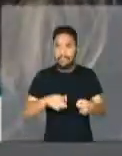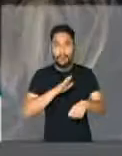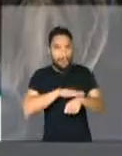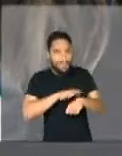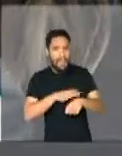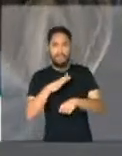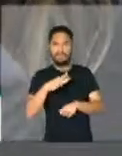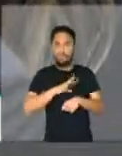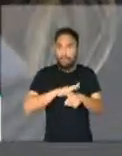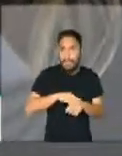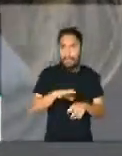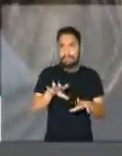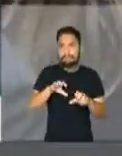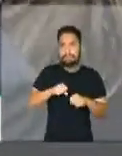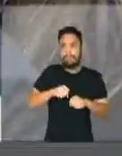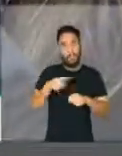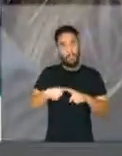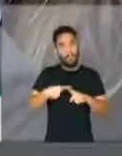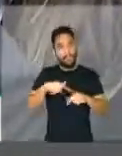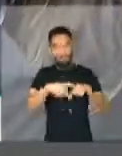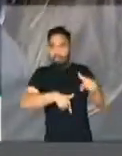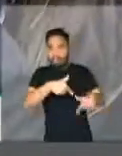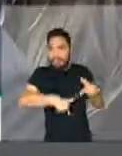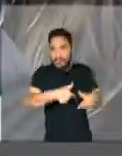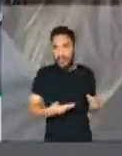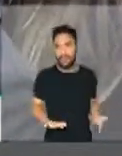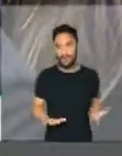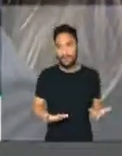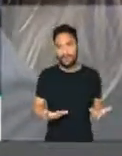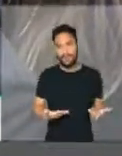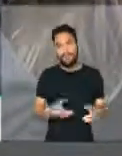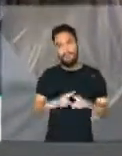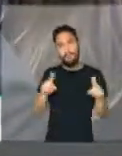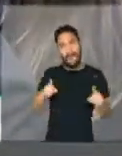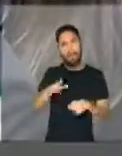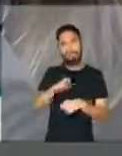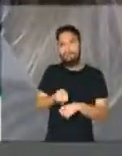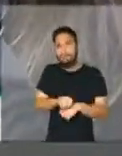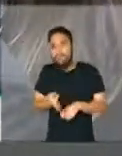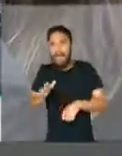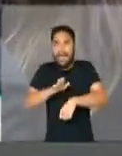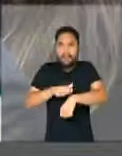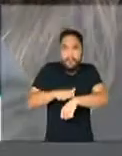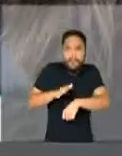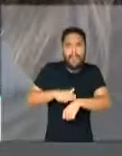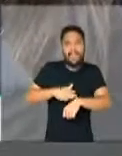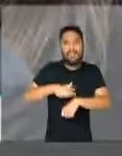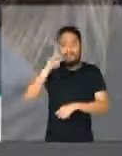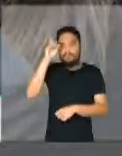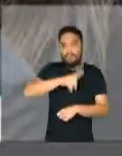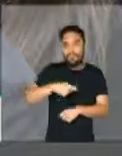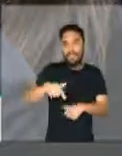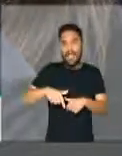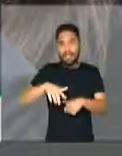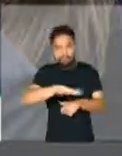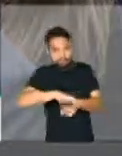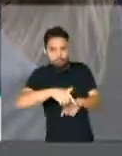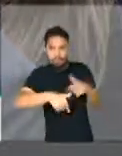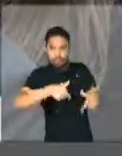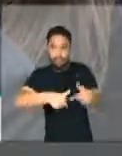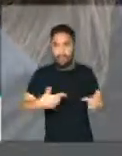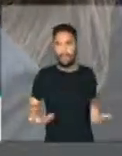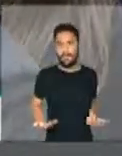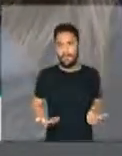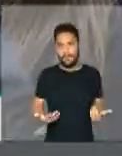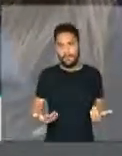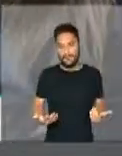da doença, doença provocada pelo trabalho, enfim, nas situações de precarização das condições da